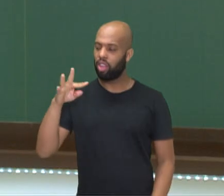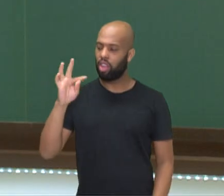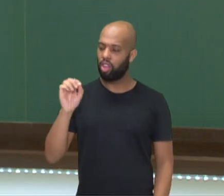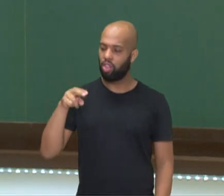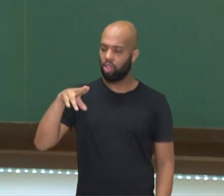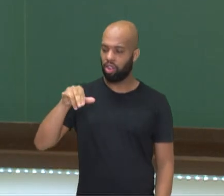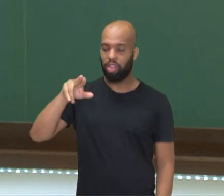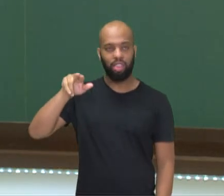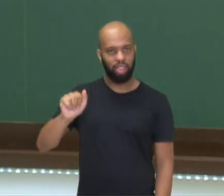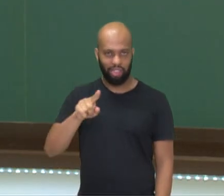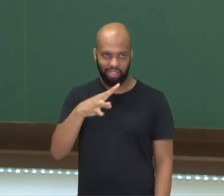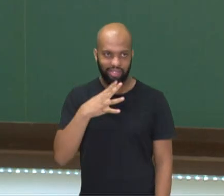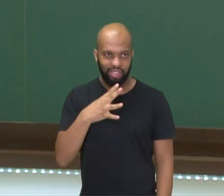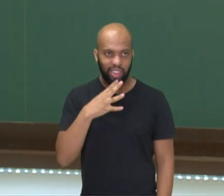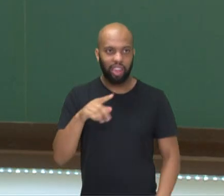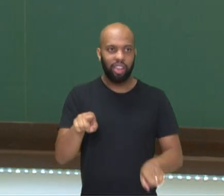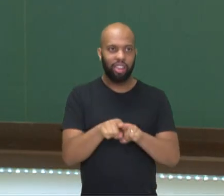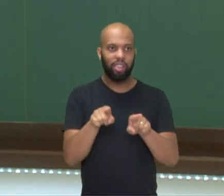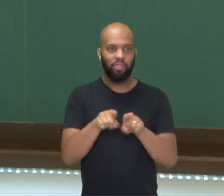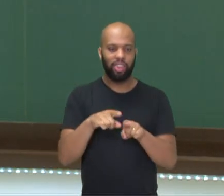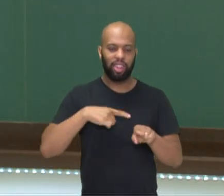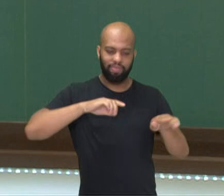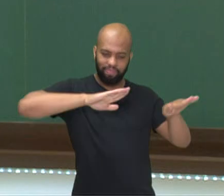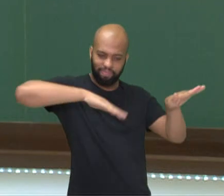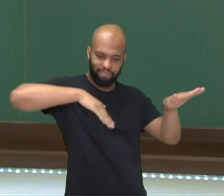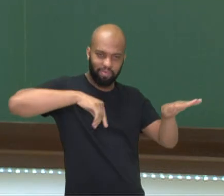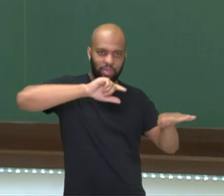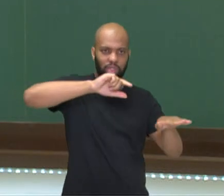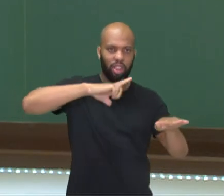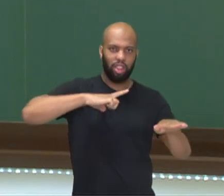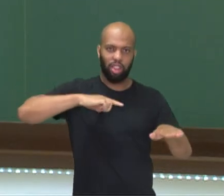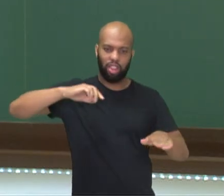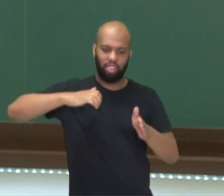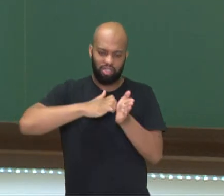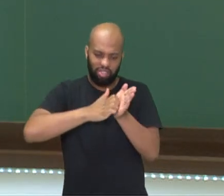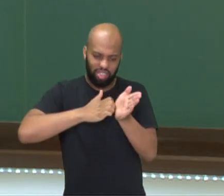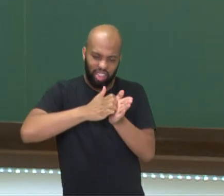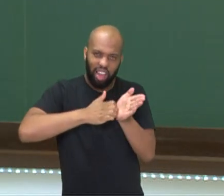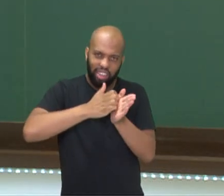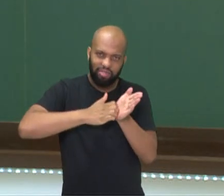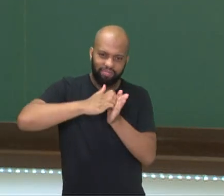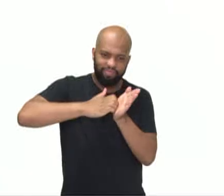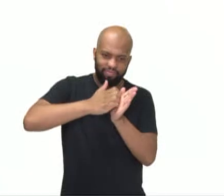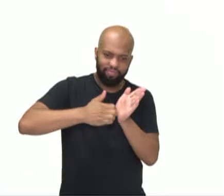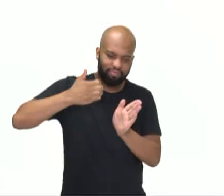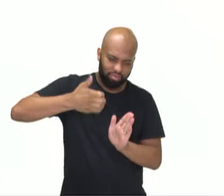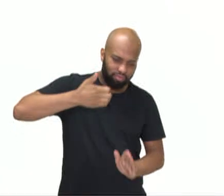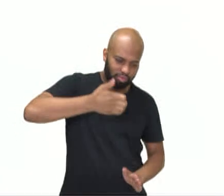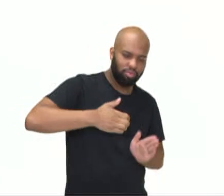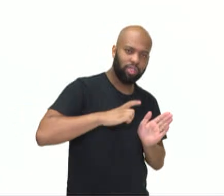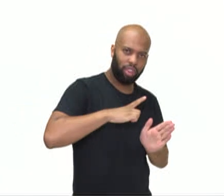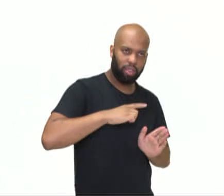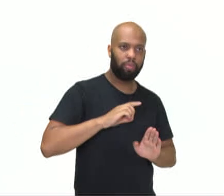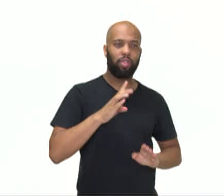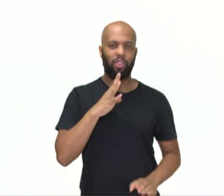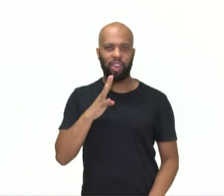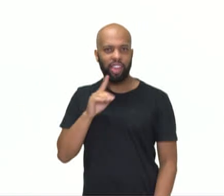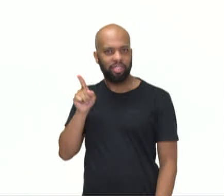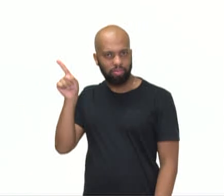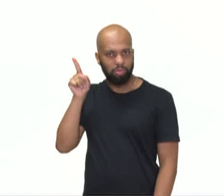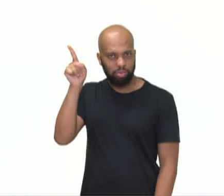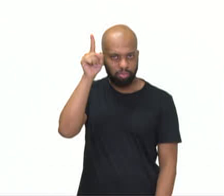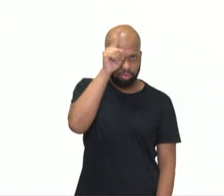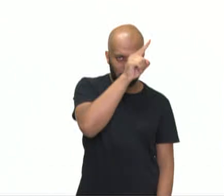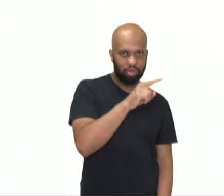se vocês conhecem, a Serra do Mar também, a descida de trem. Conheces estes lugares?